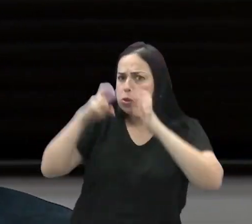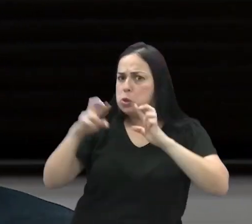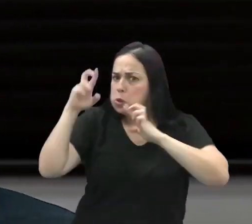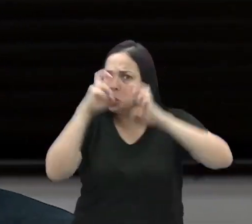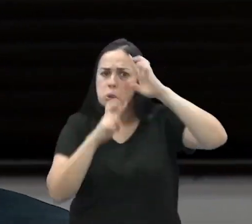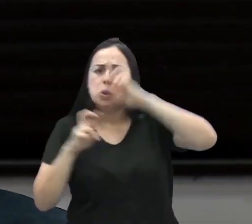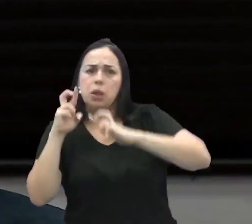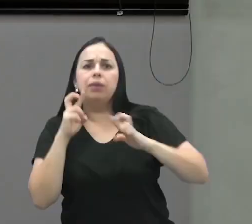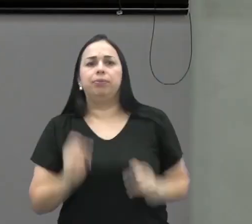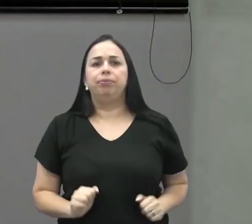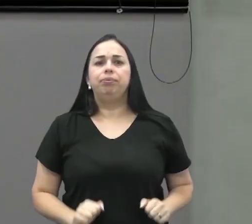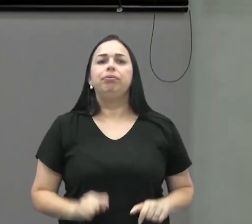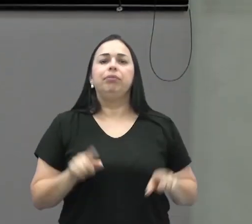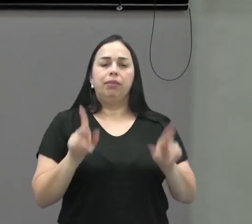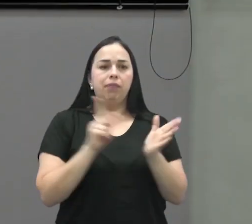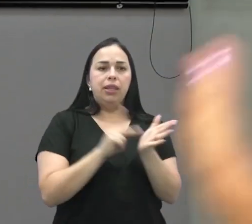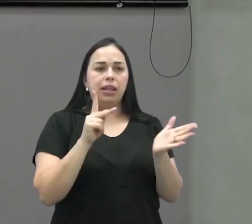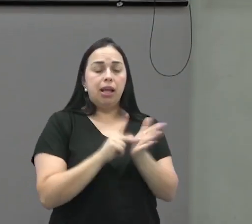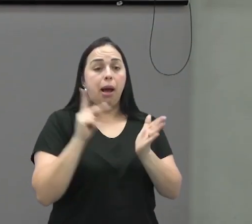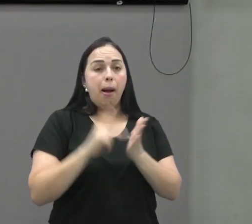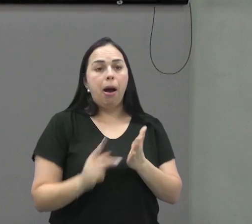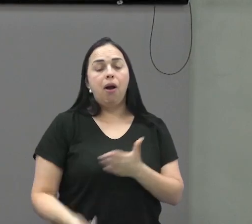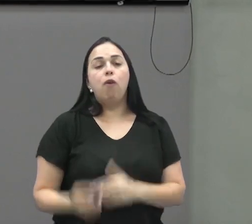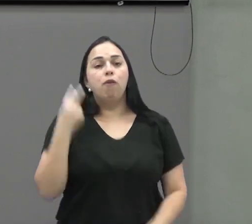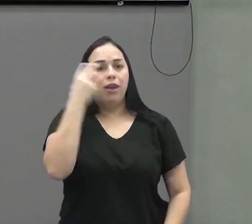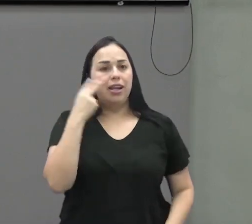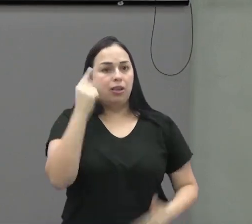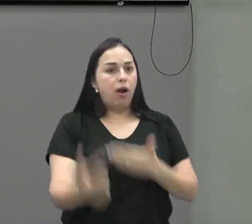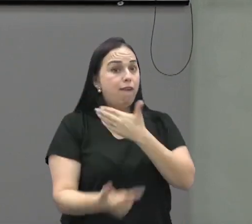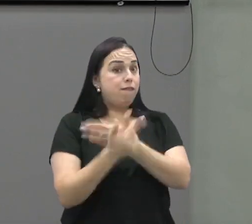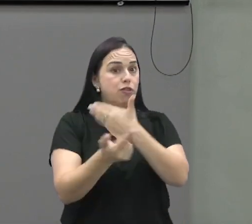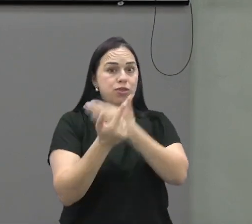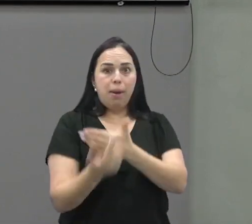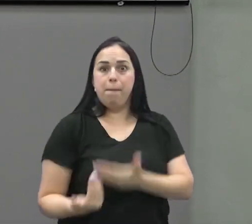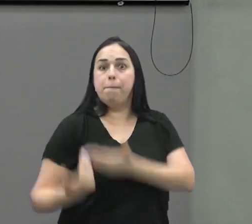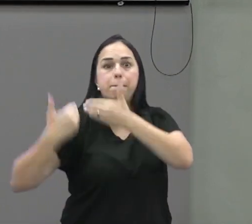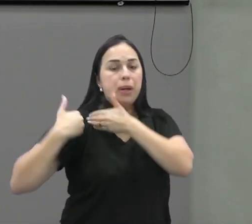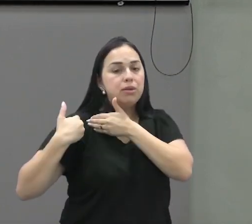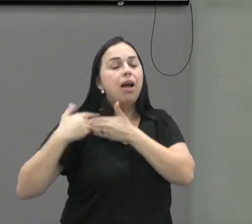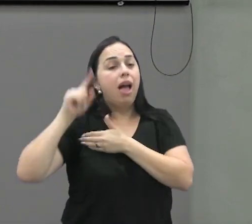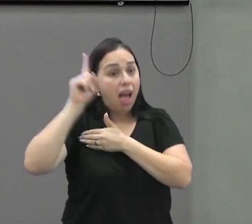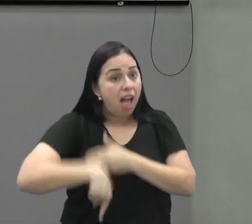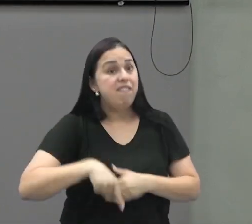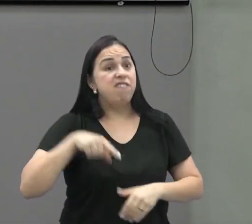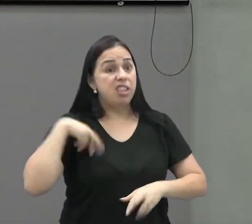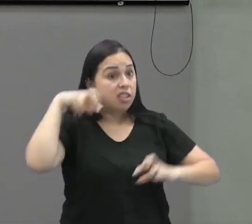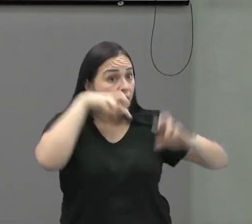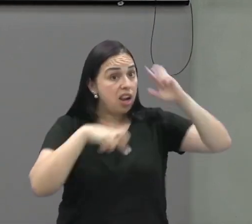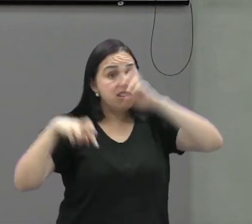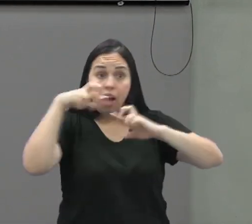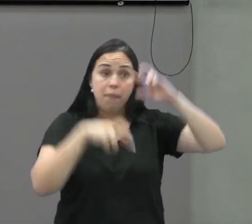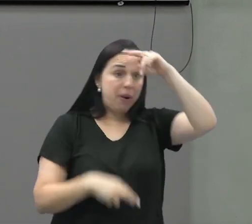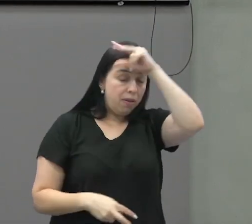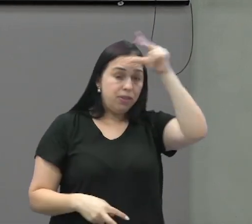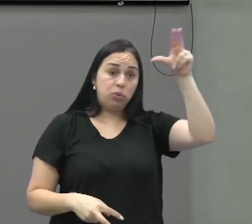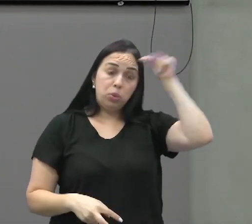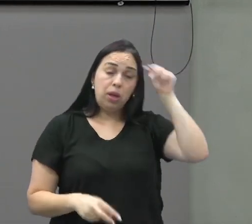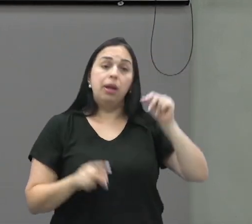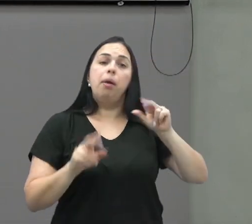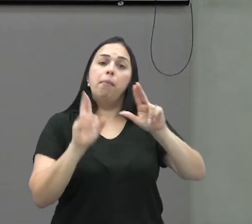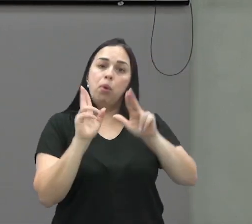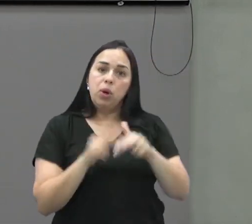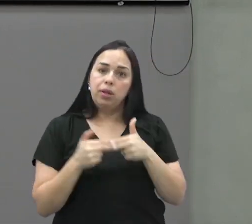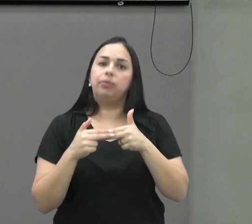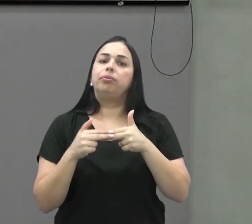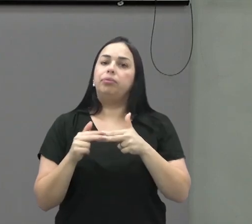dos parlamentares. Uma das principais funções do vereador, né, é fiscalizar as ações do executivo. Então,